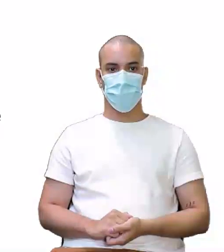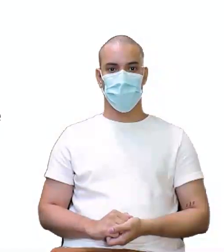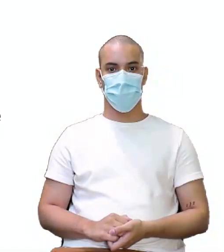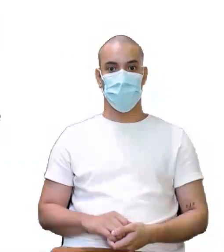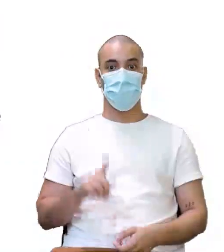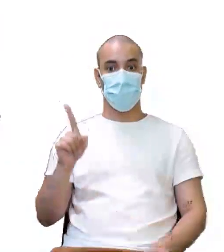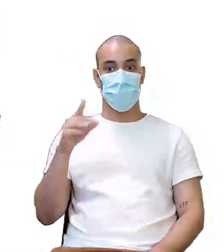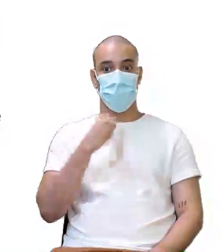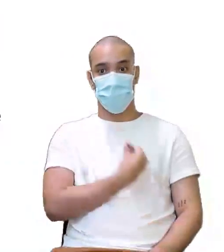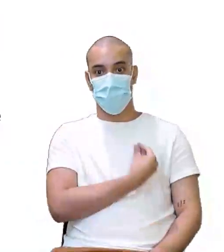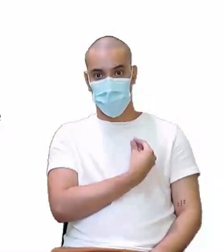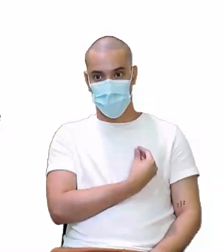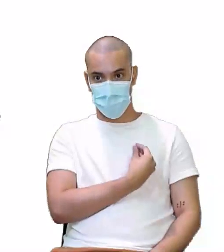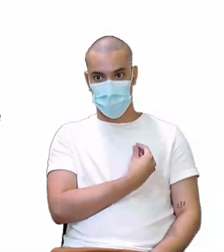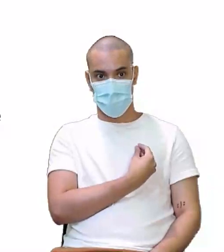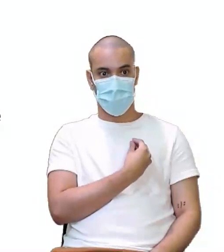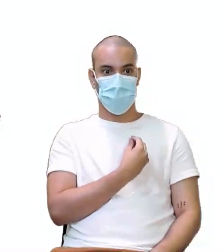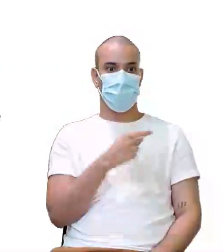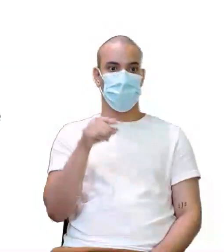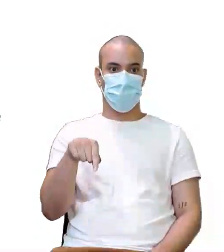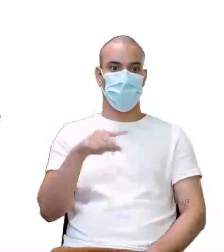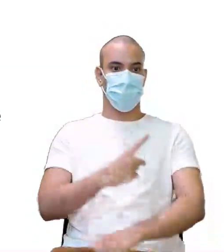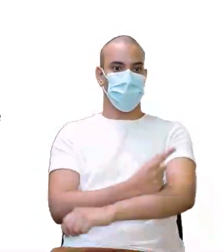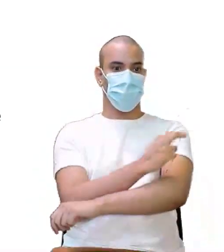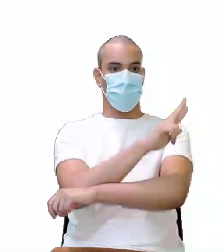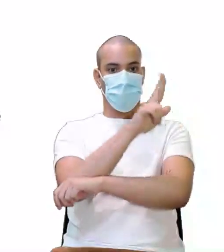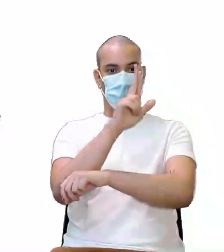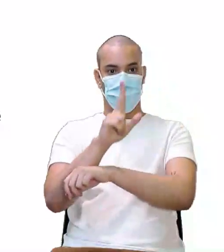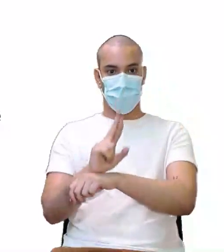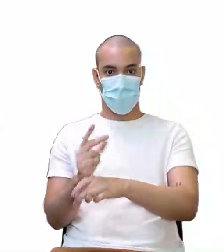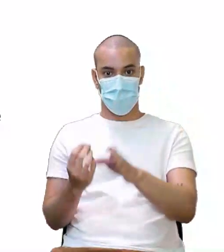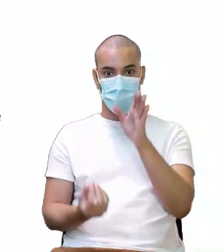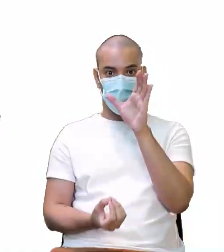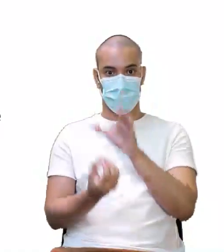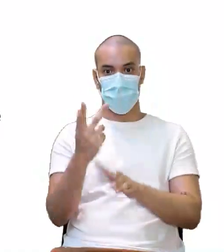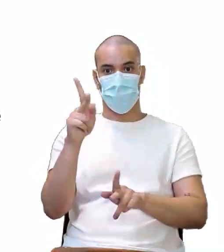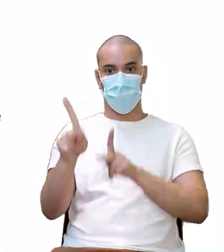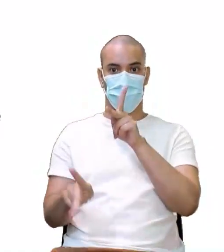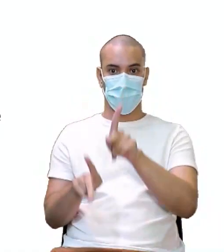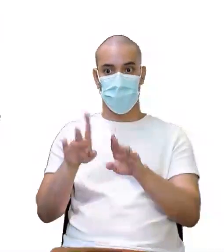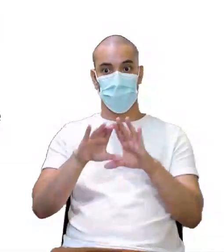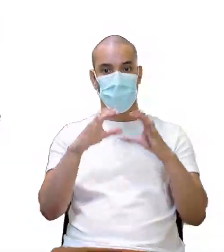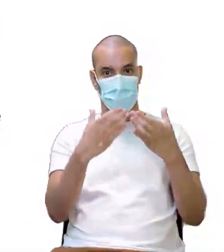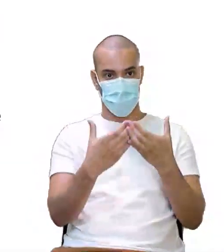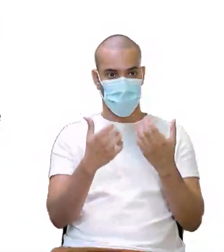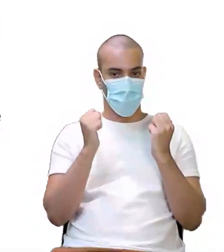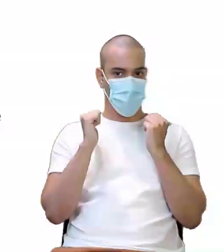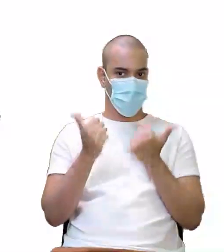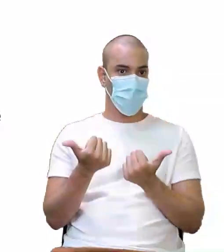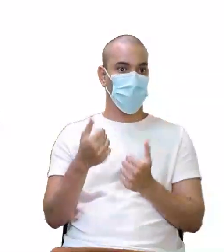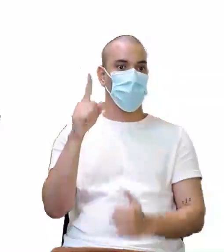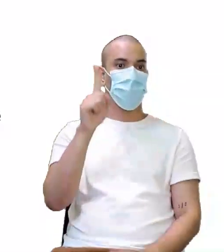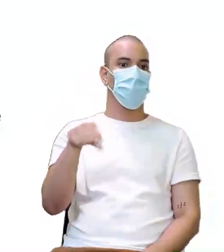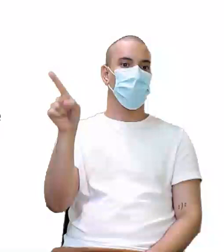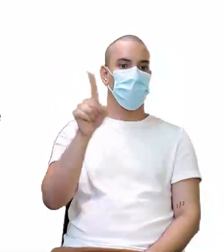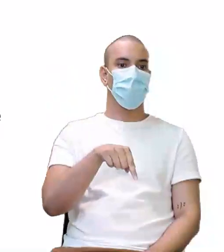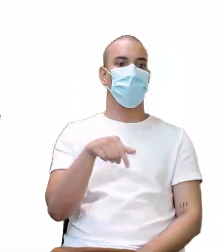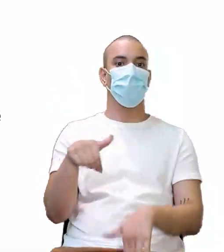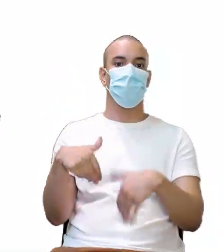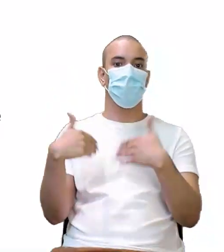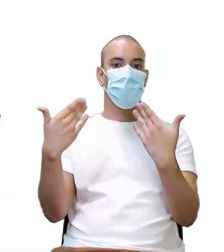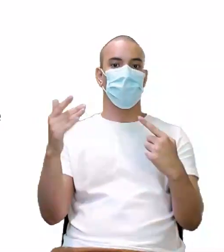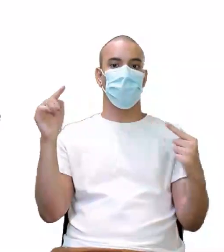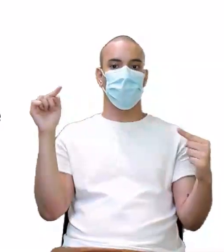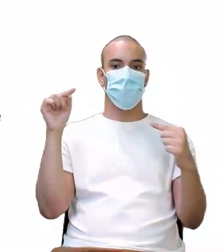Os seres vivos de um ecossistema formam populações e comunidades. Assinale as afirmações